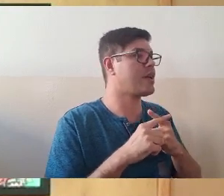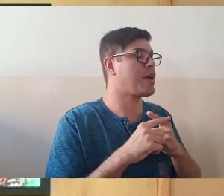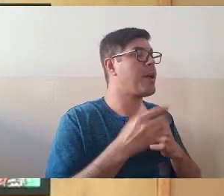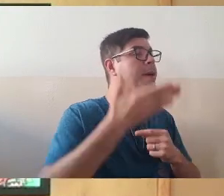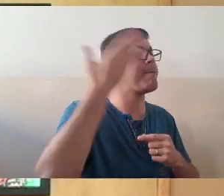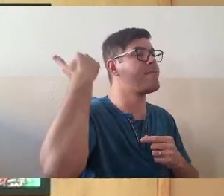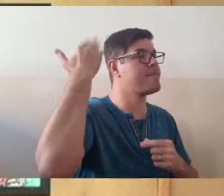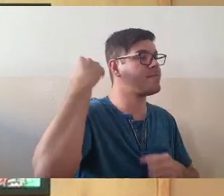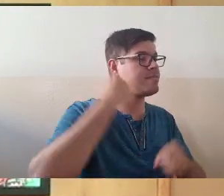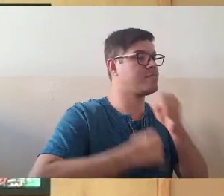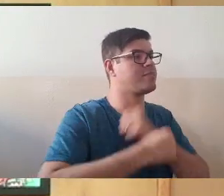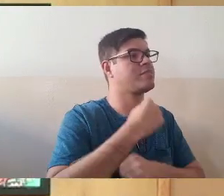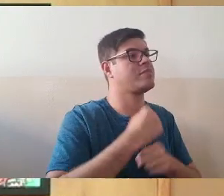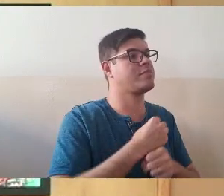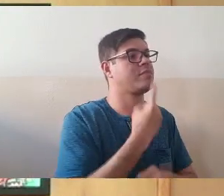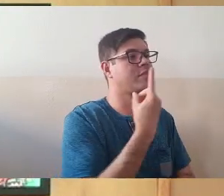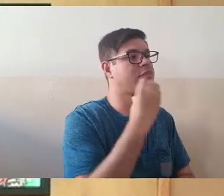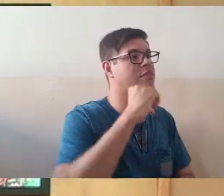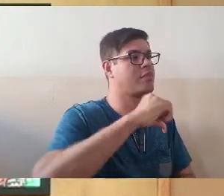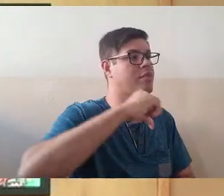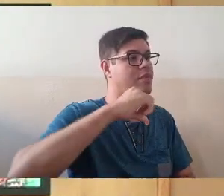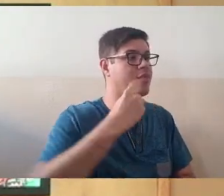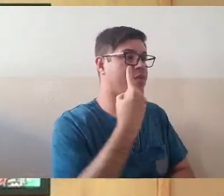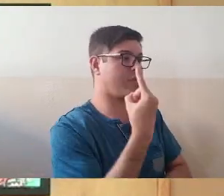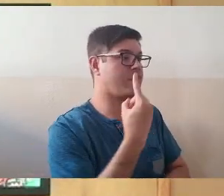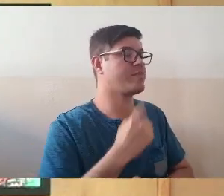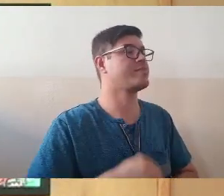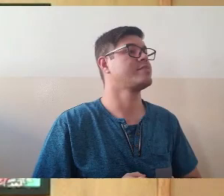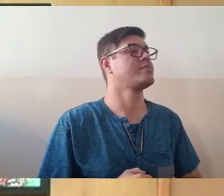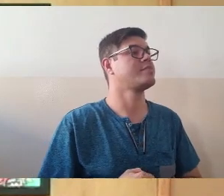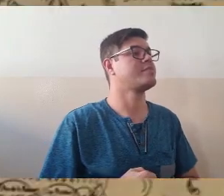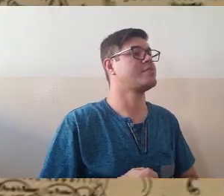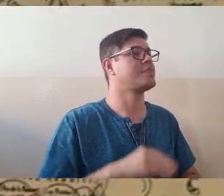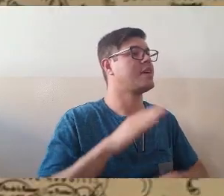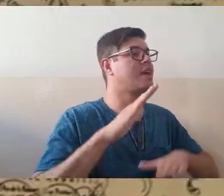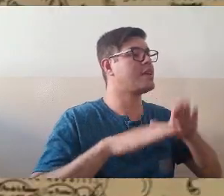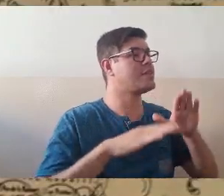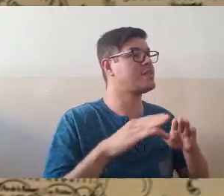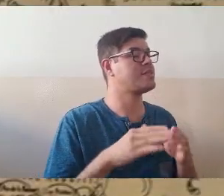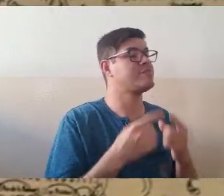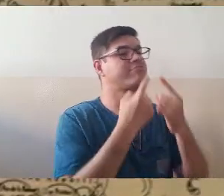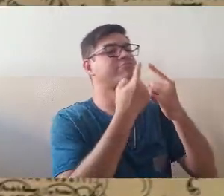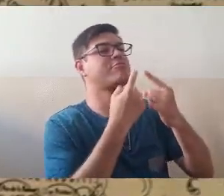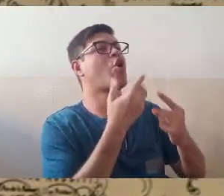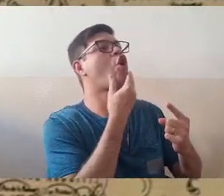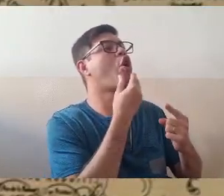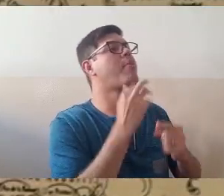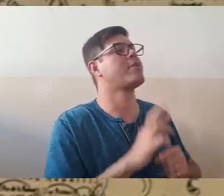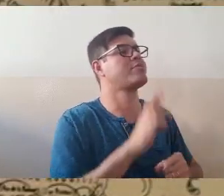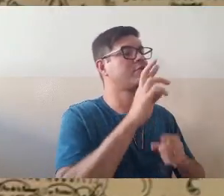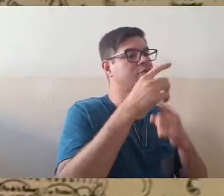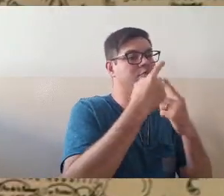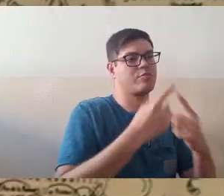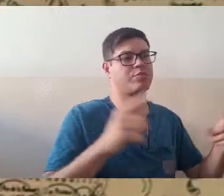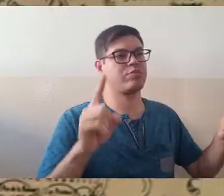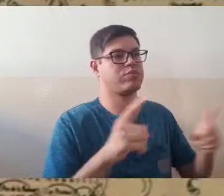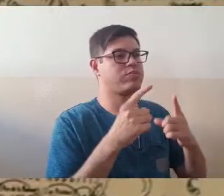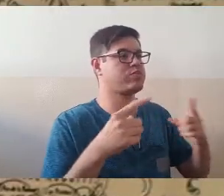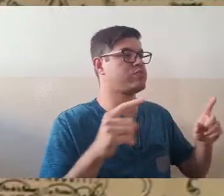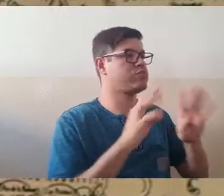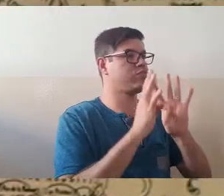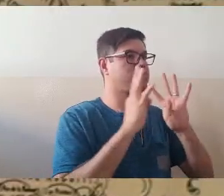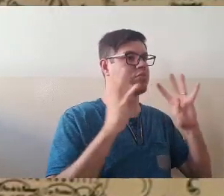91, você vai se lembrar disso, quando o maestro Raul veio para cá, Sim. junto com meu